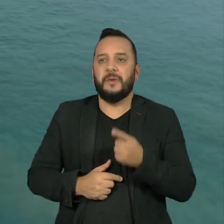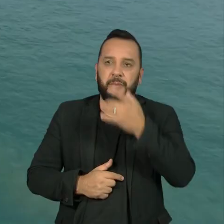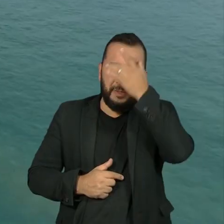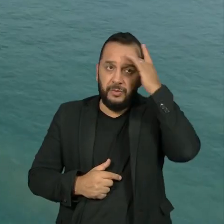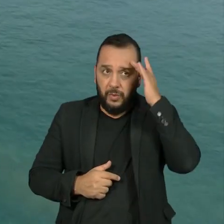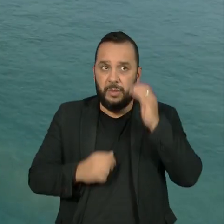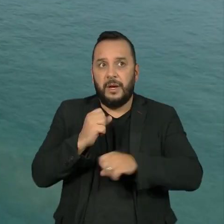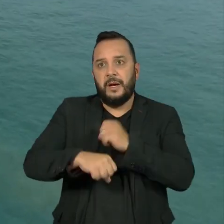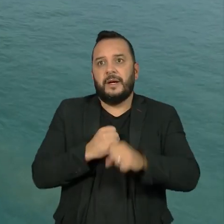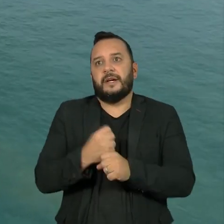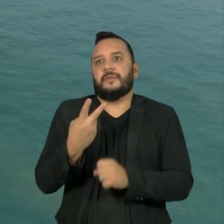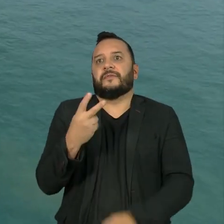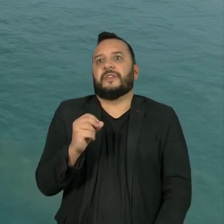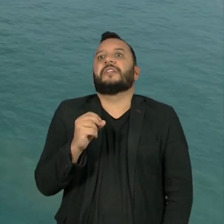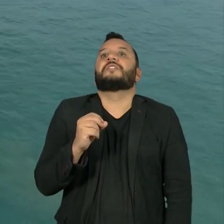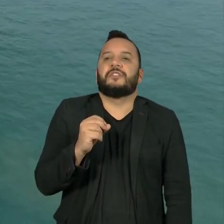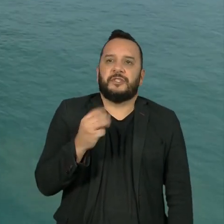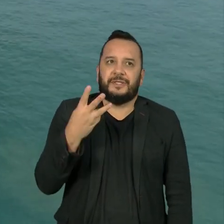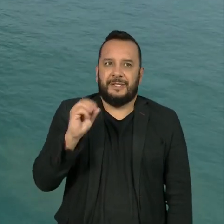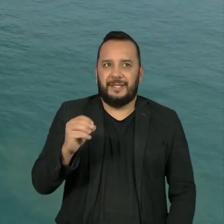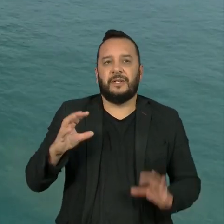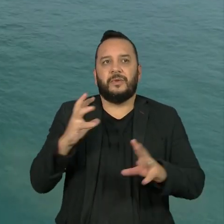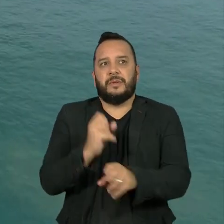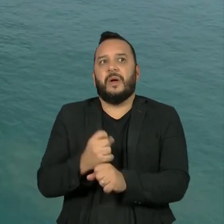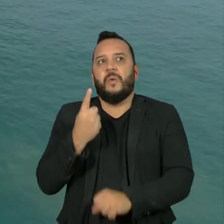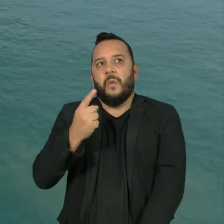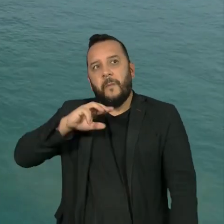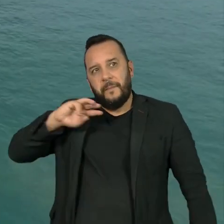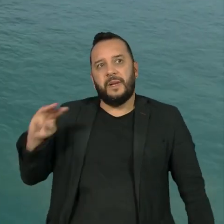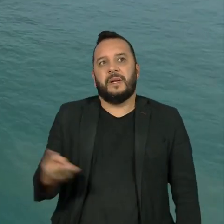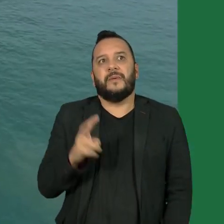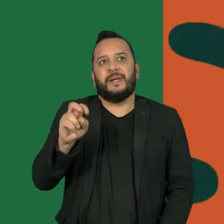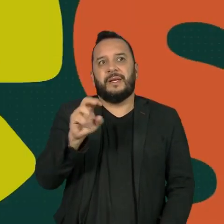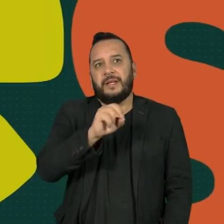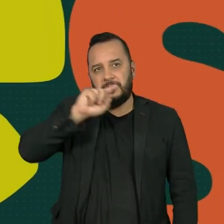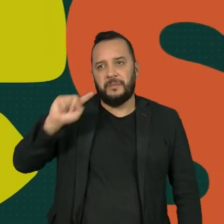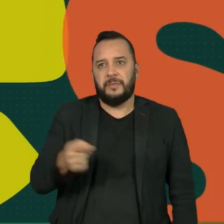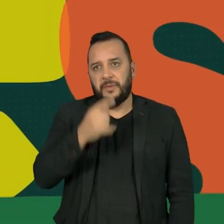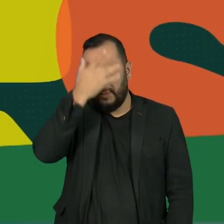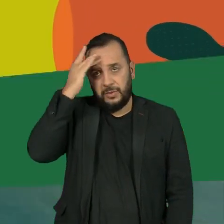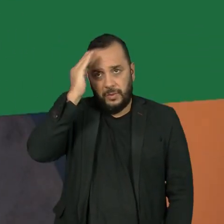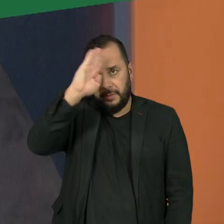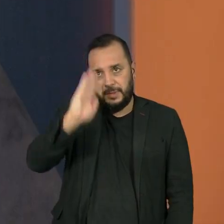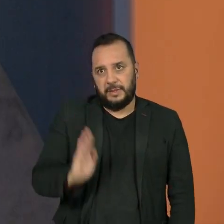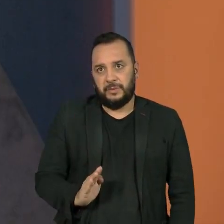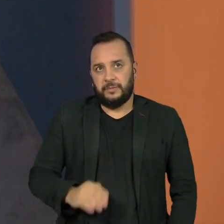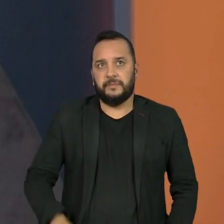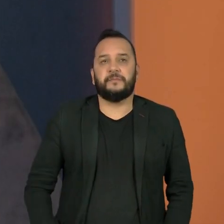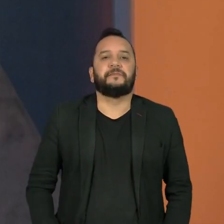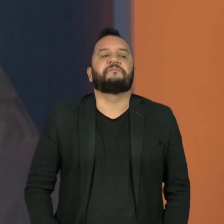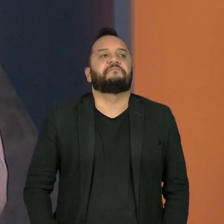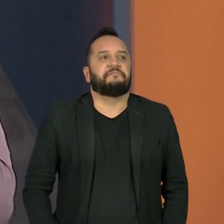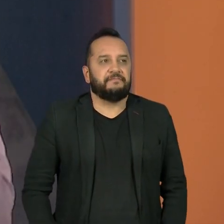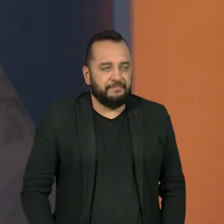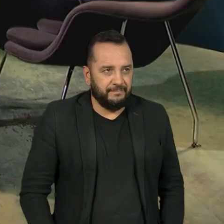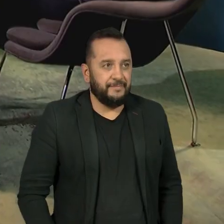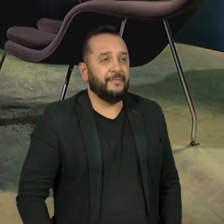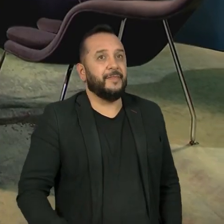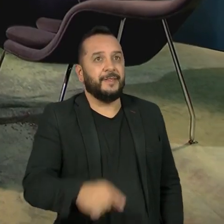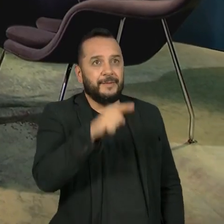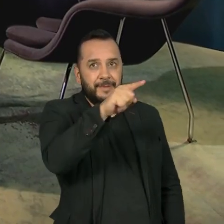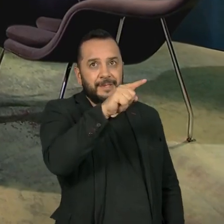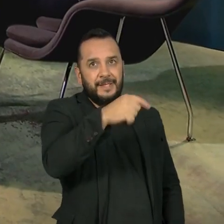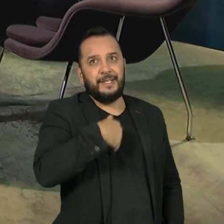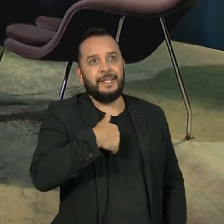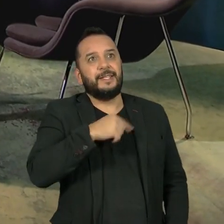2030, esse número deve chegar a 1.500.000 brasileiros. Já descobri por que você escolheu